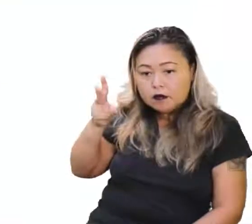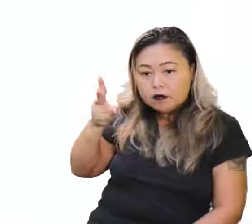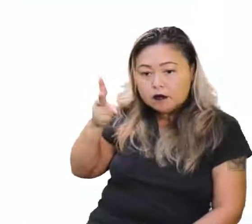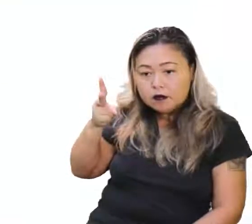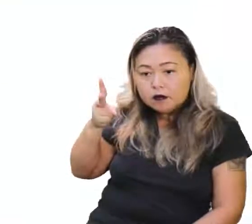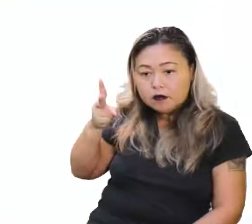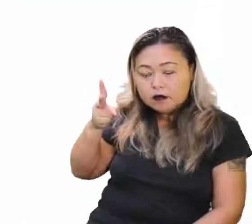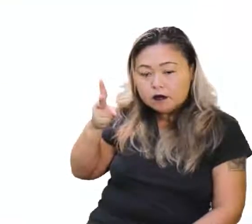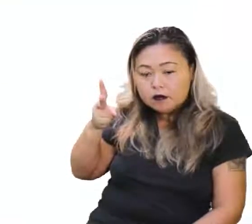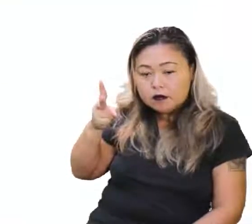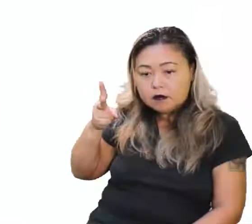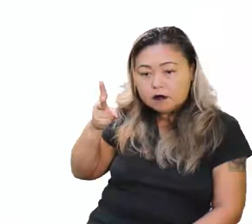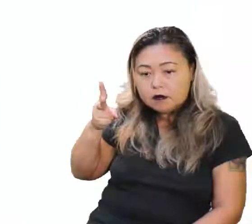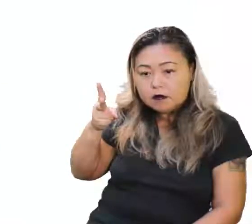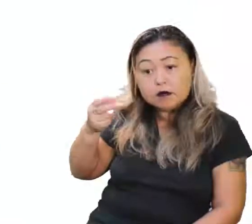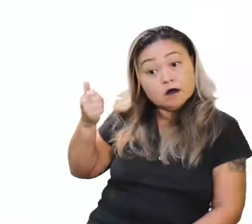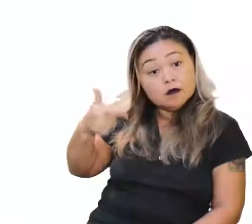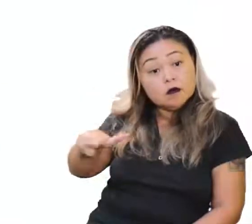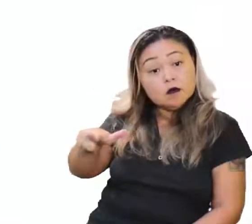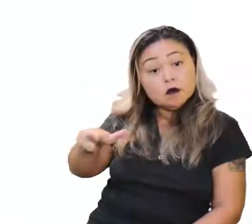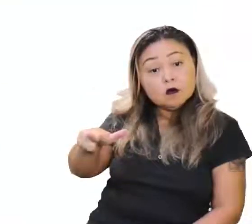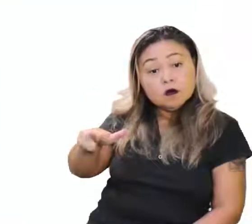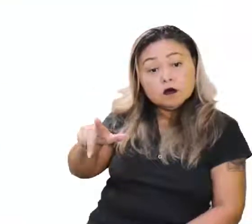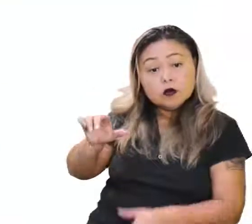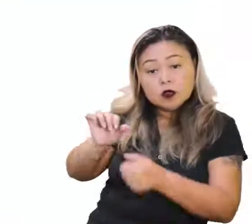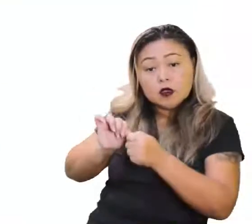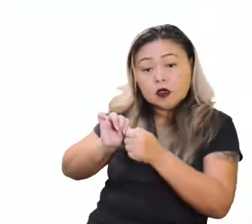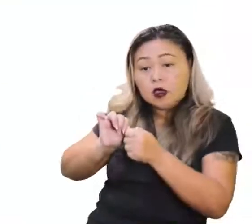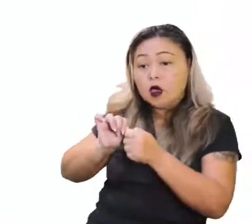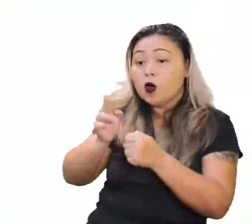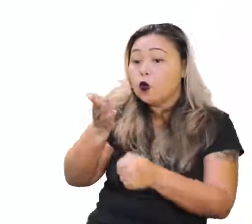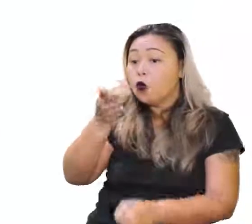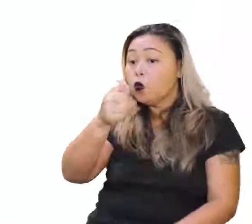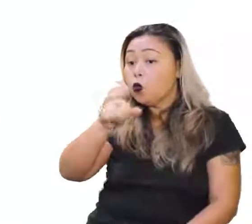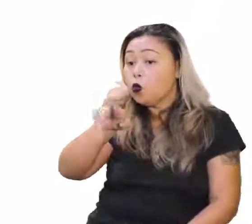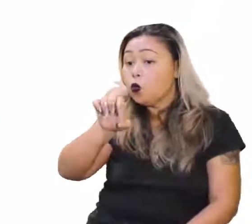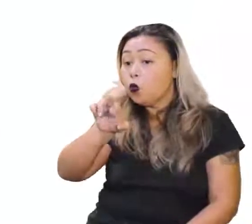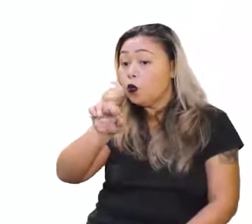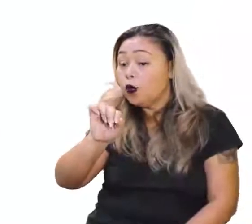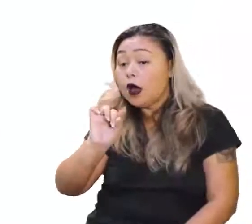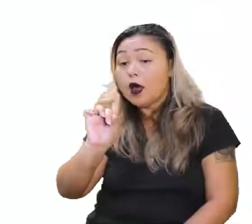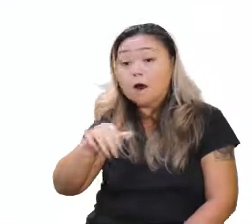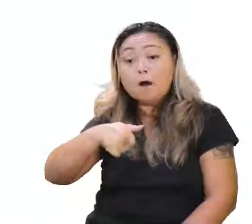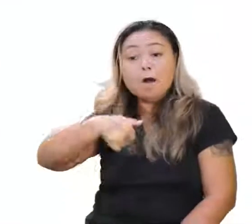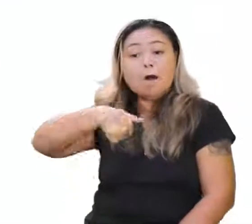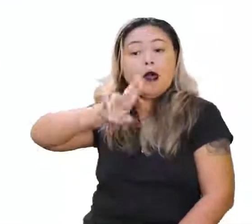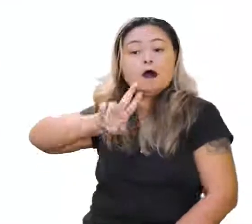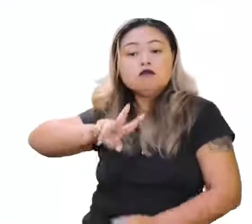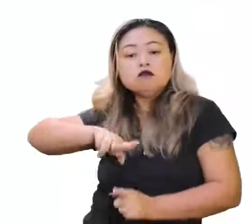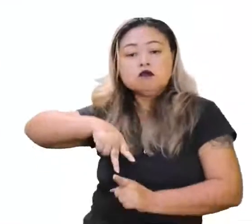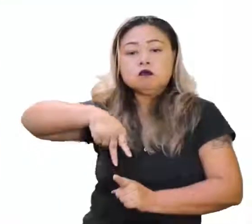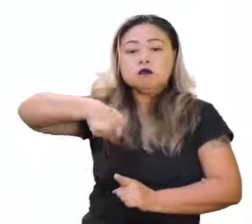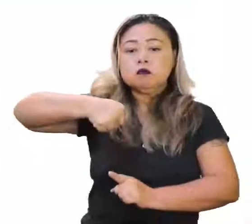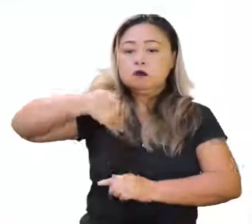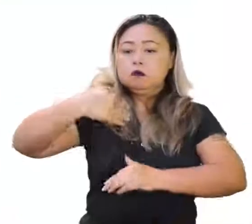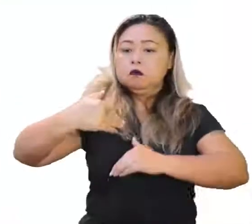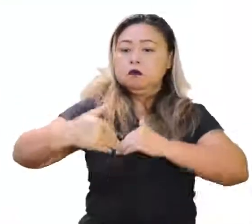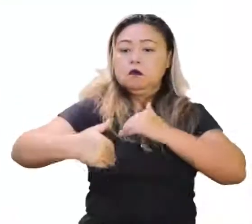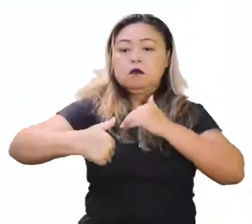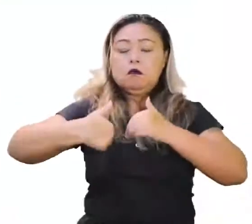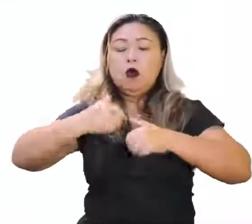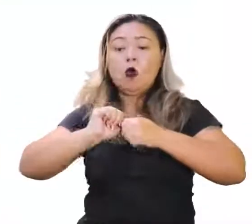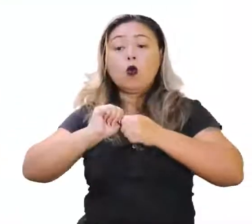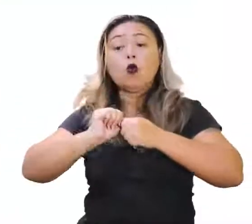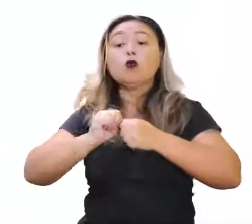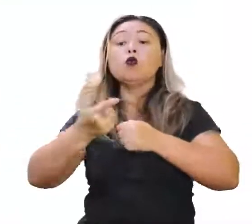que, vamos lá, o ubre deste animal é bem mais desenvolvido do